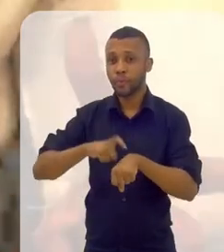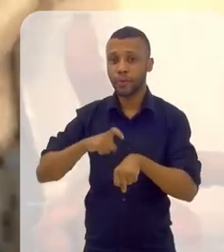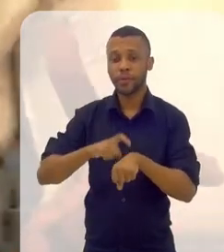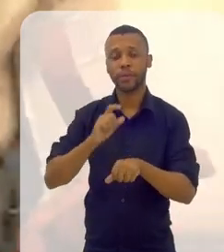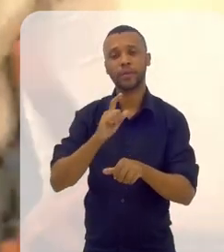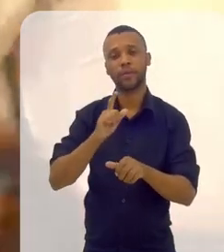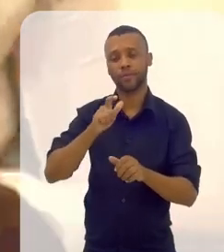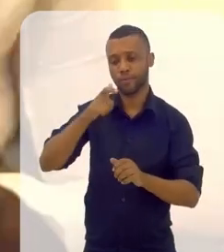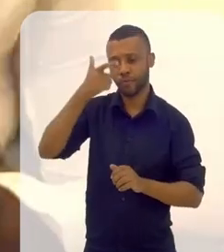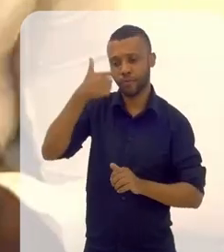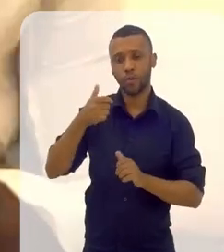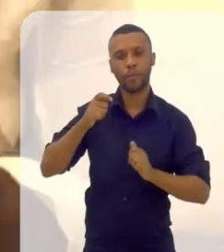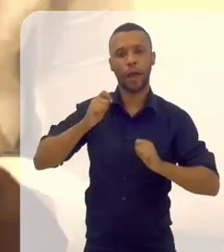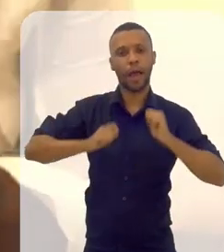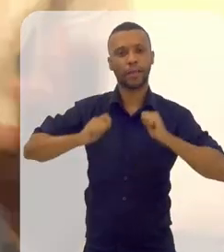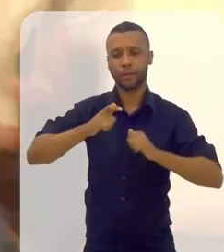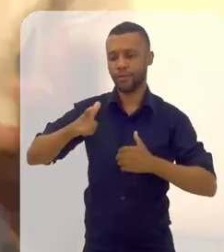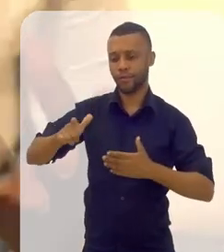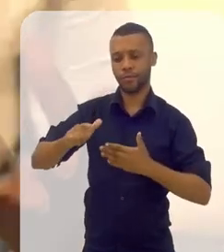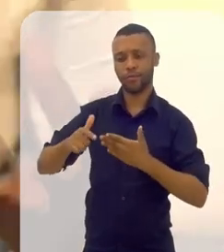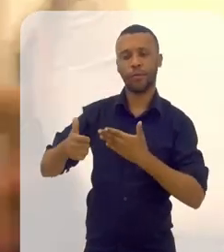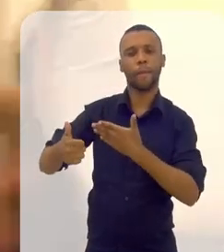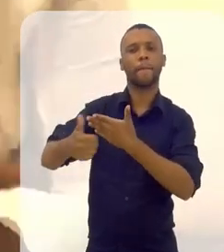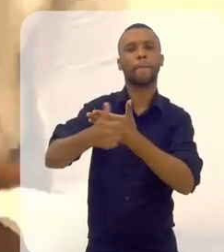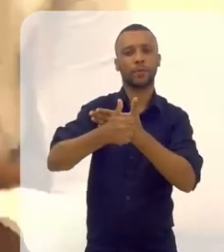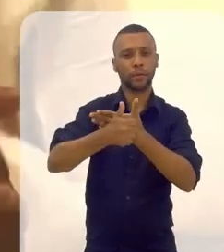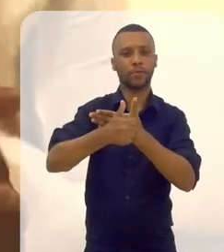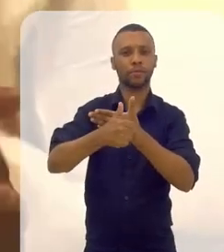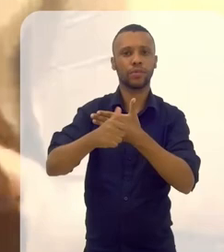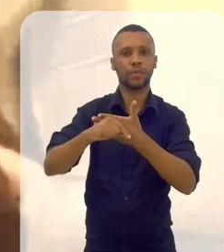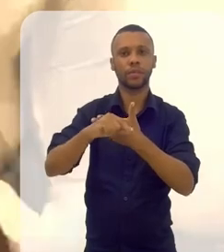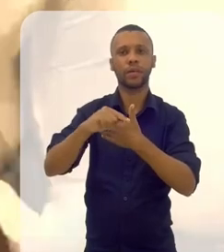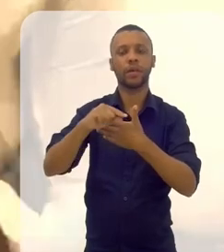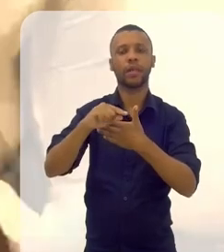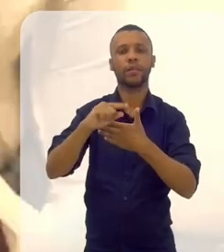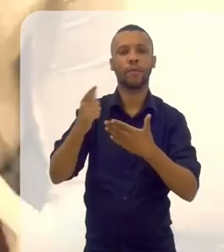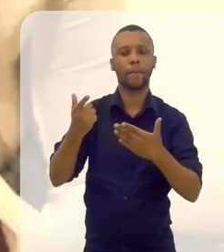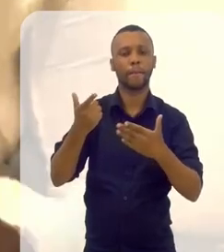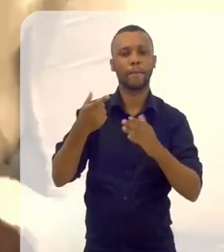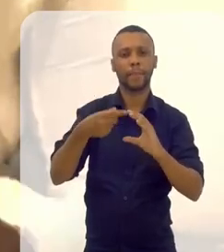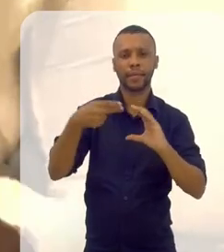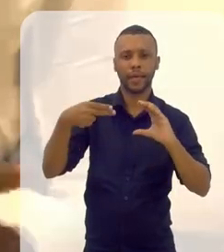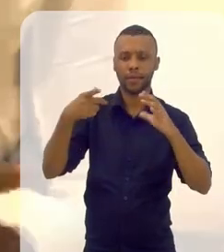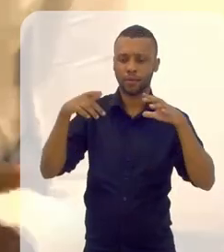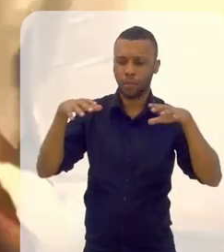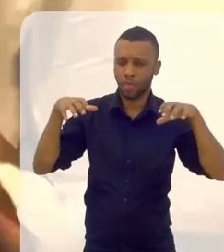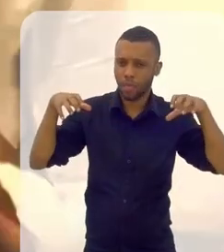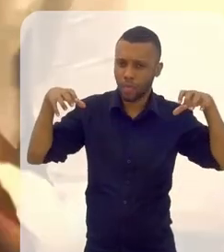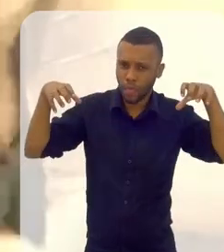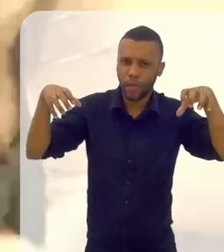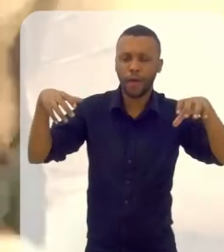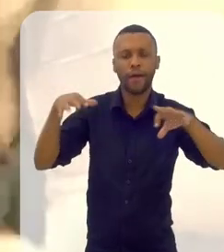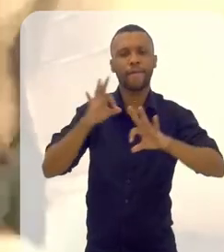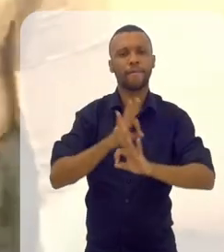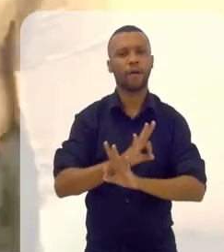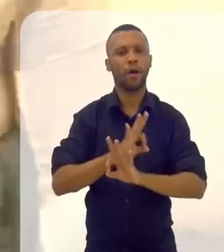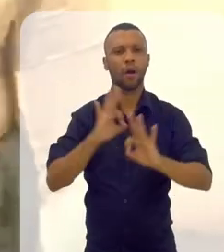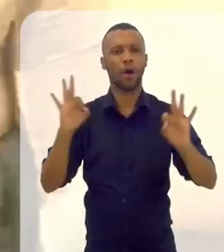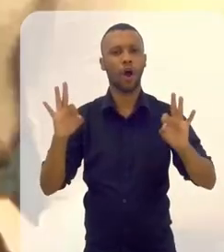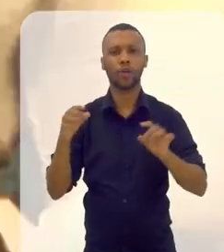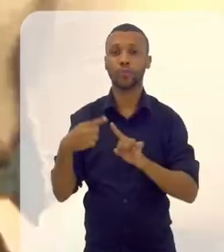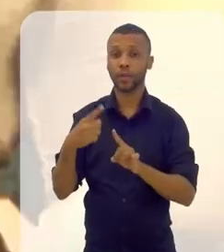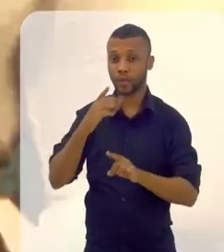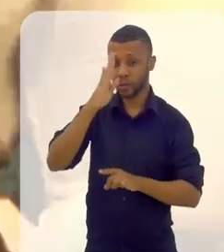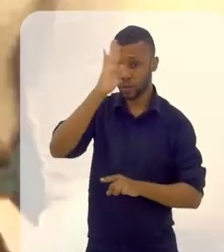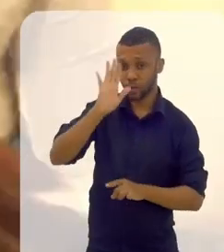uma protagonista. E era uma série de zumbis. E aí foi ótimo, porque a gente aqui